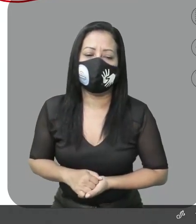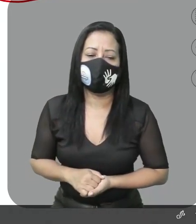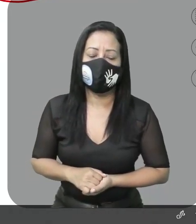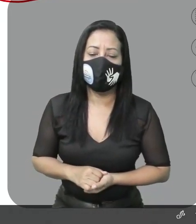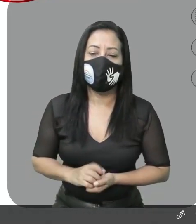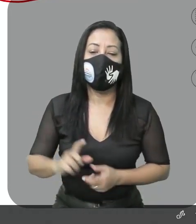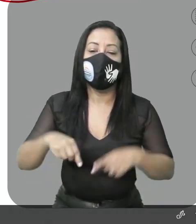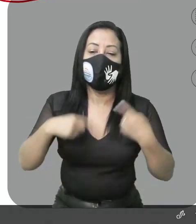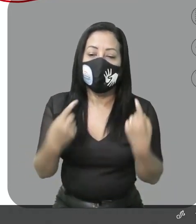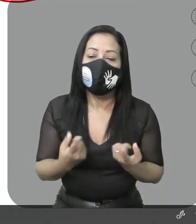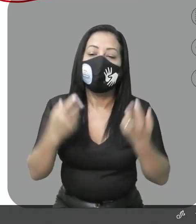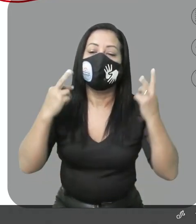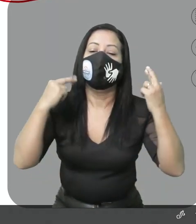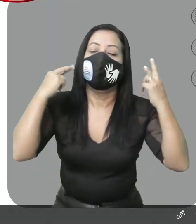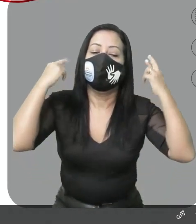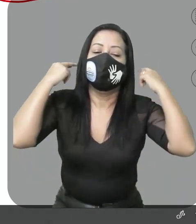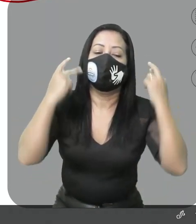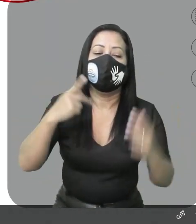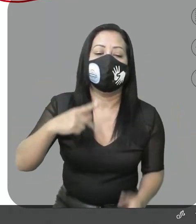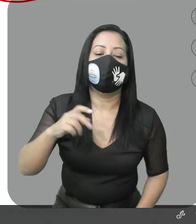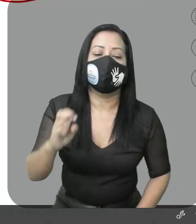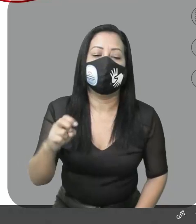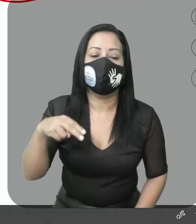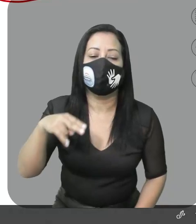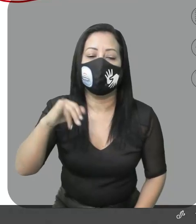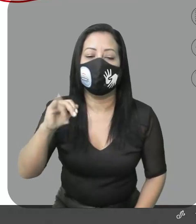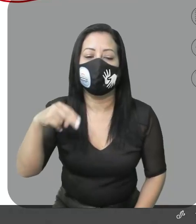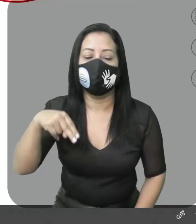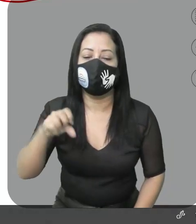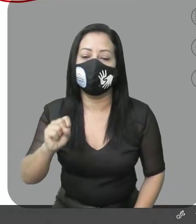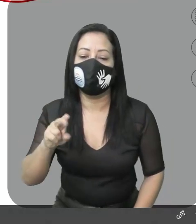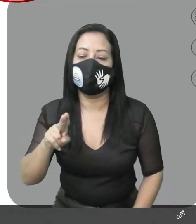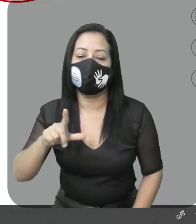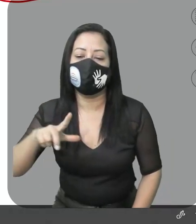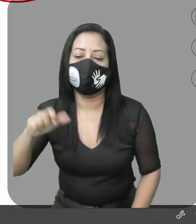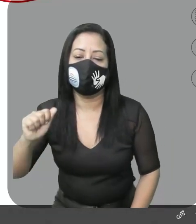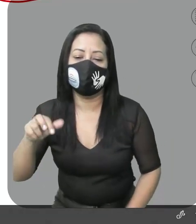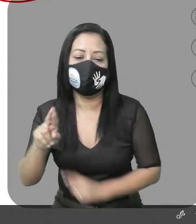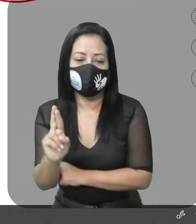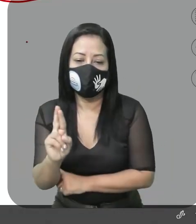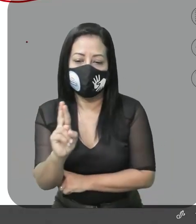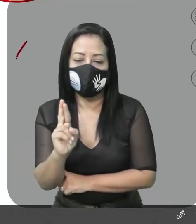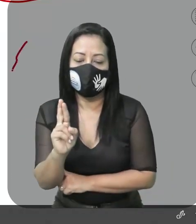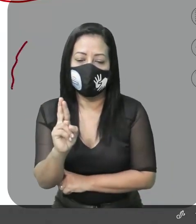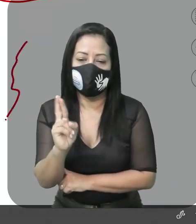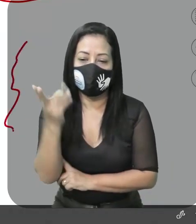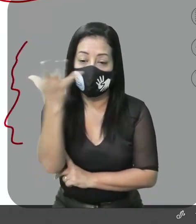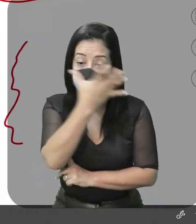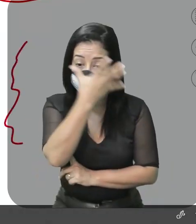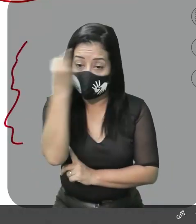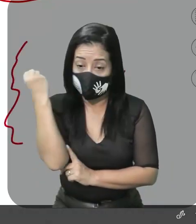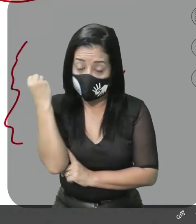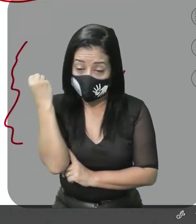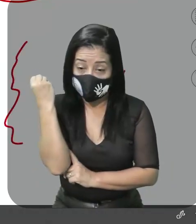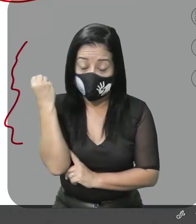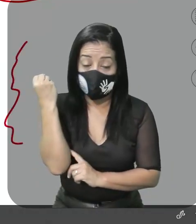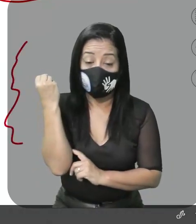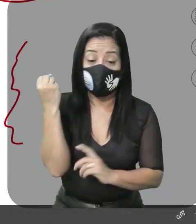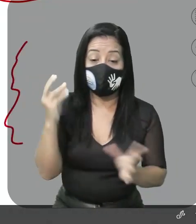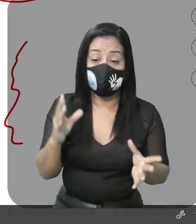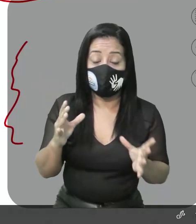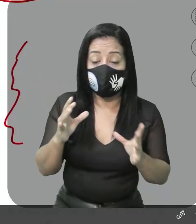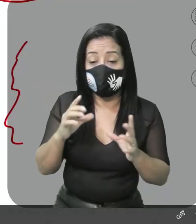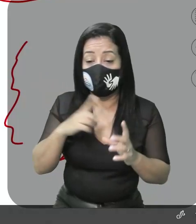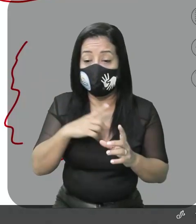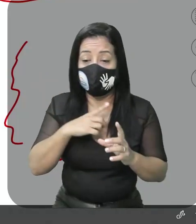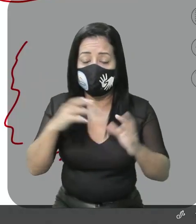a Grécia peninsular. A peninsular, vocês sabem, península, nunca esqueçam, cercado